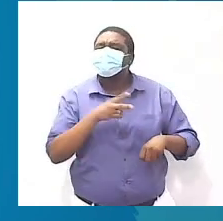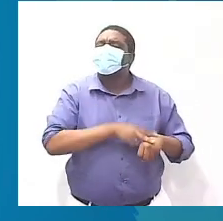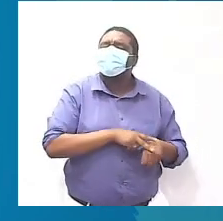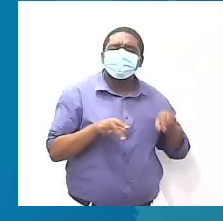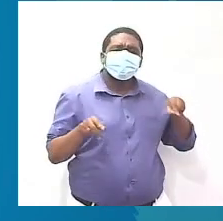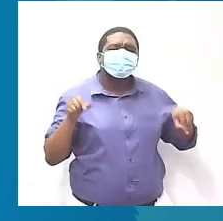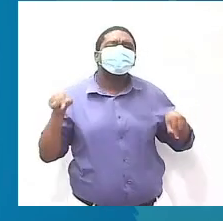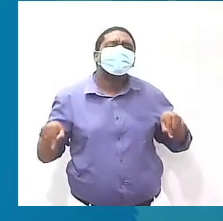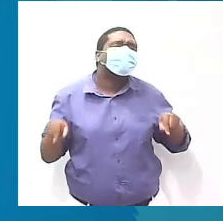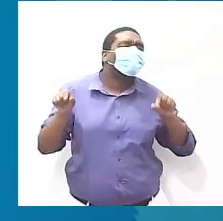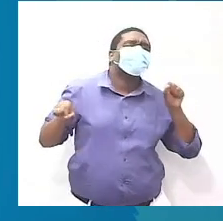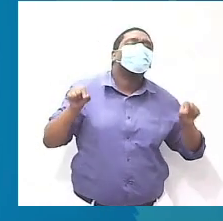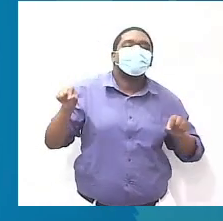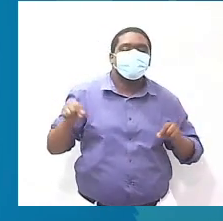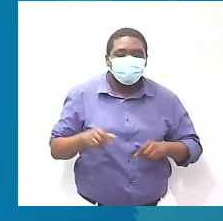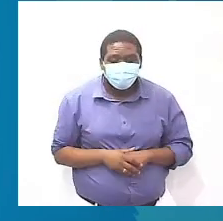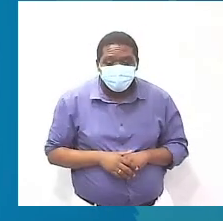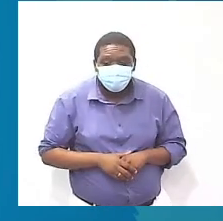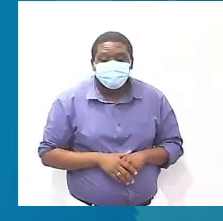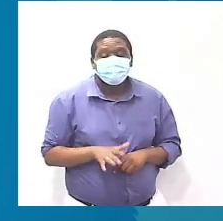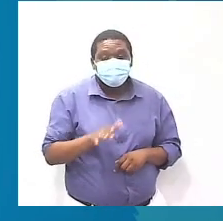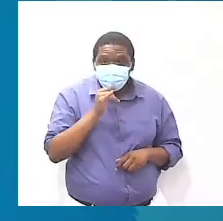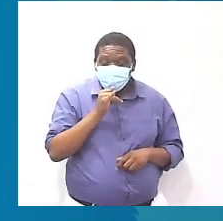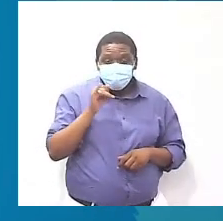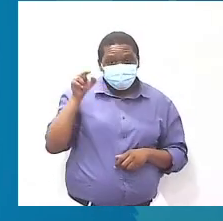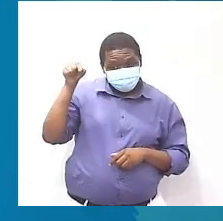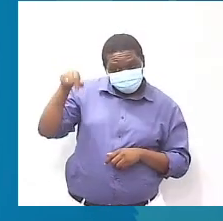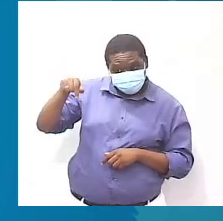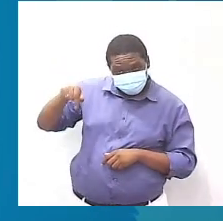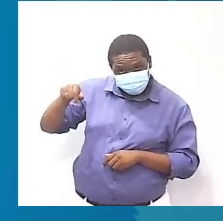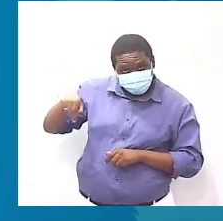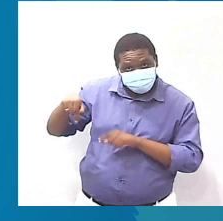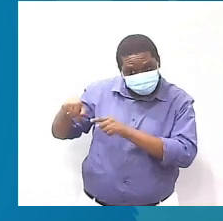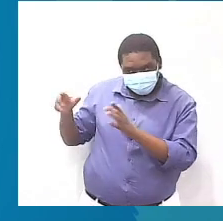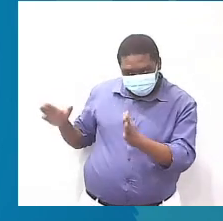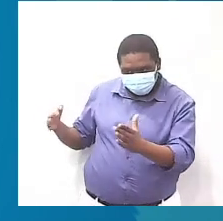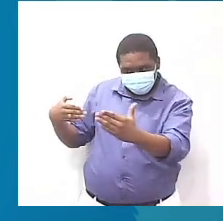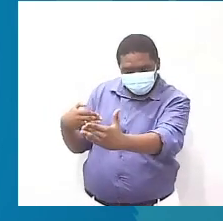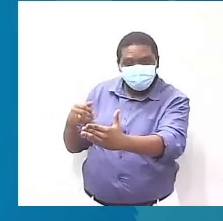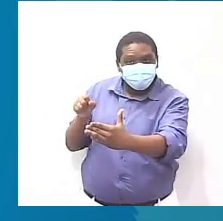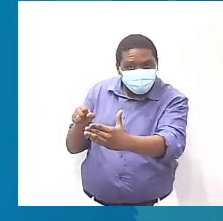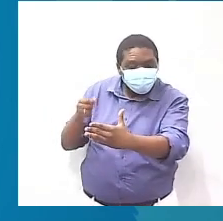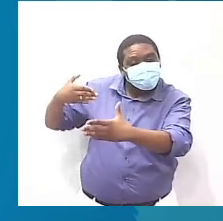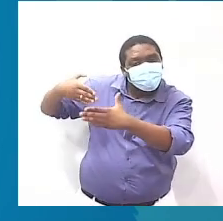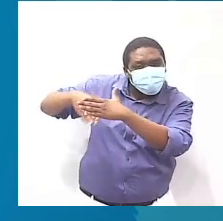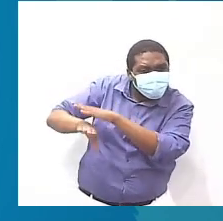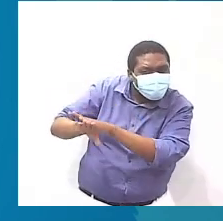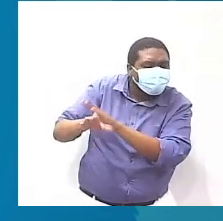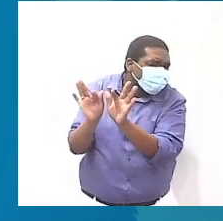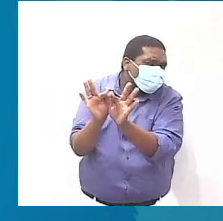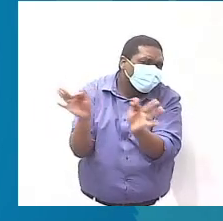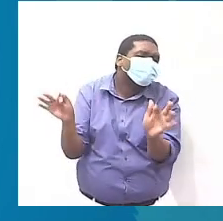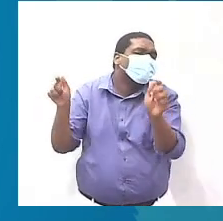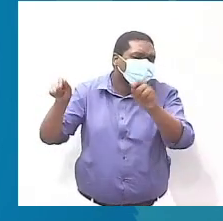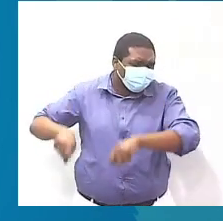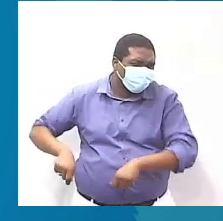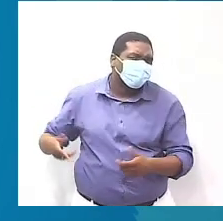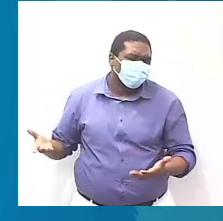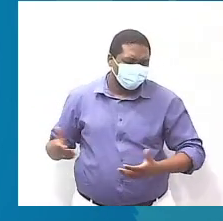Primeiro, no paralelepípedo eu posso colocar um em cima do outro e guardá-lo de uma forma mais simples,